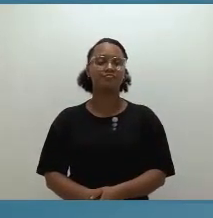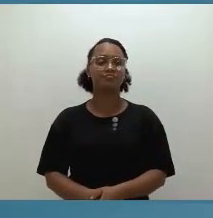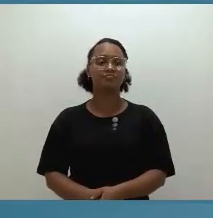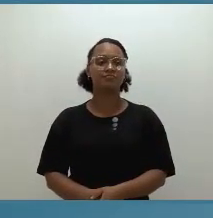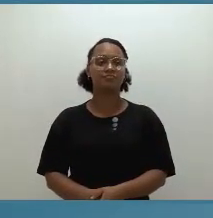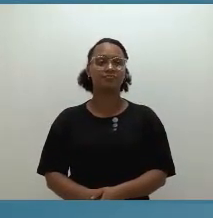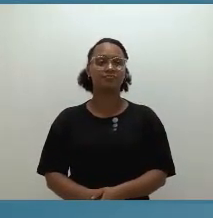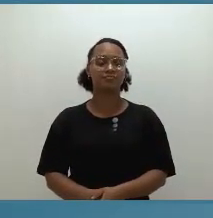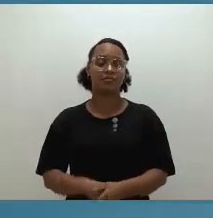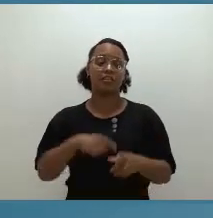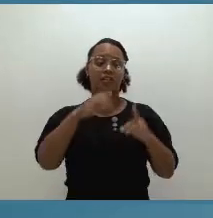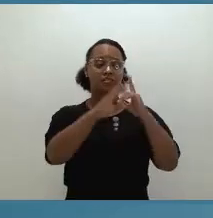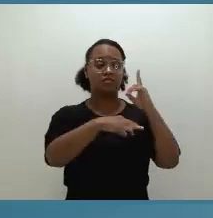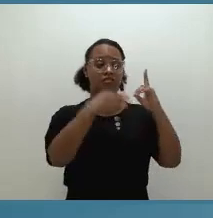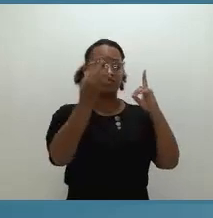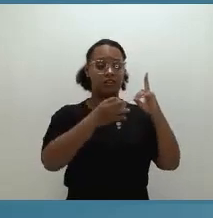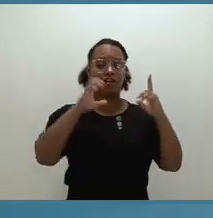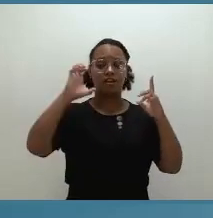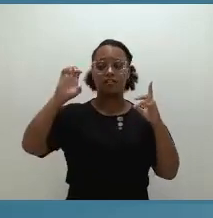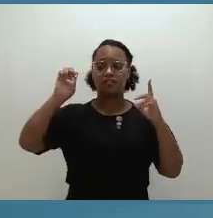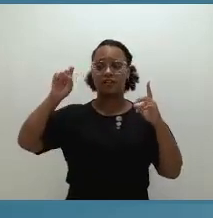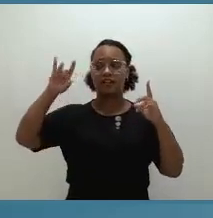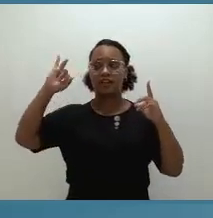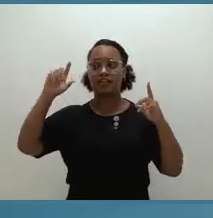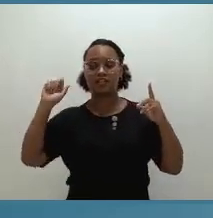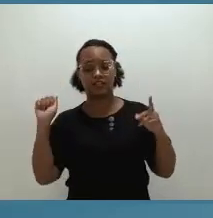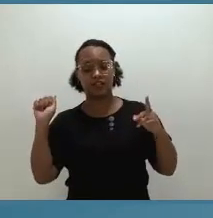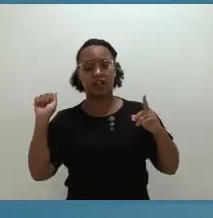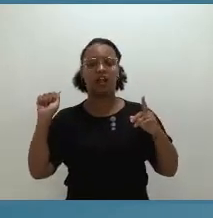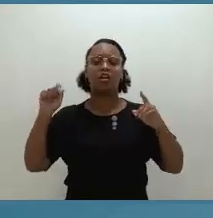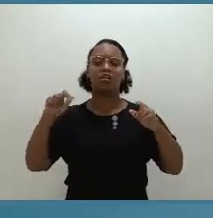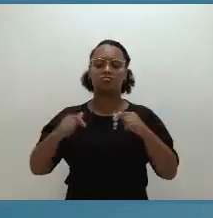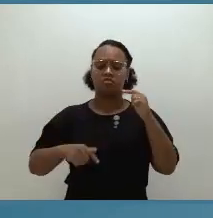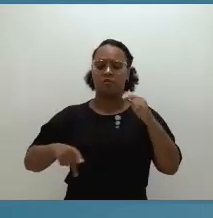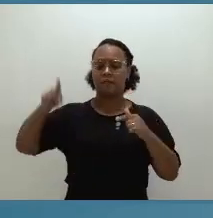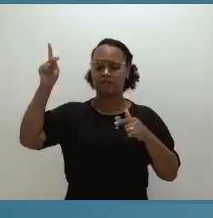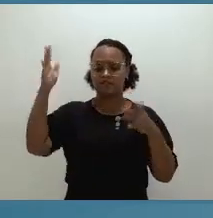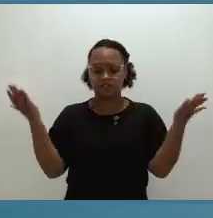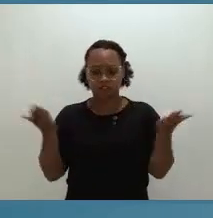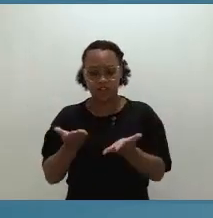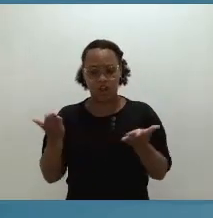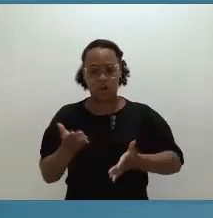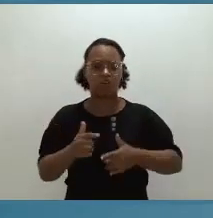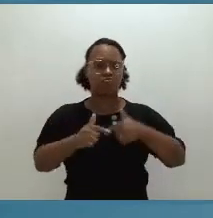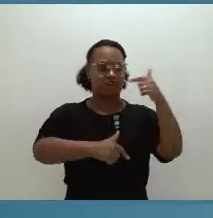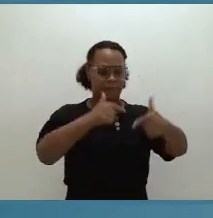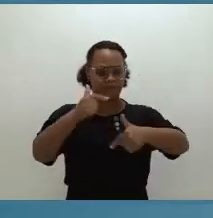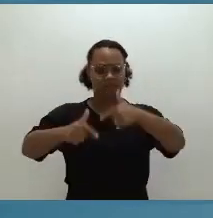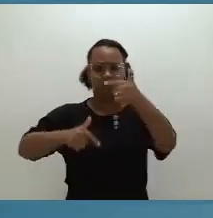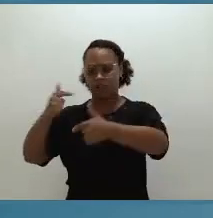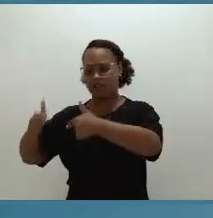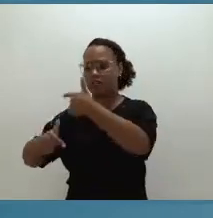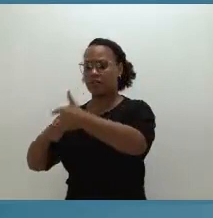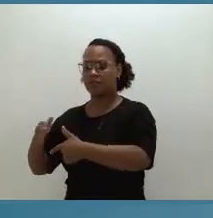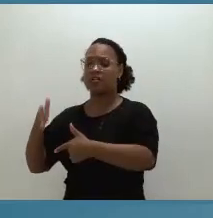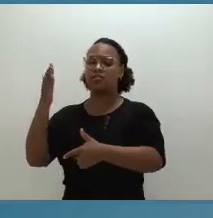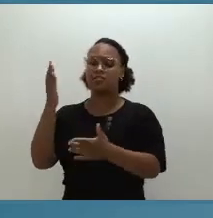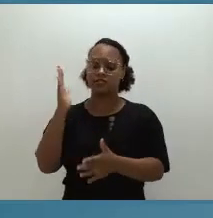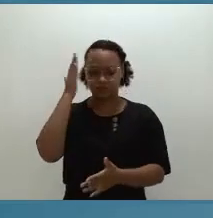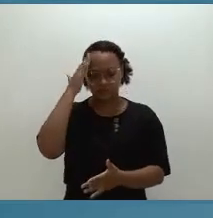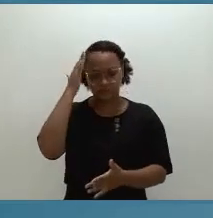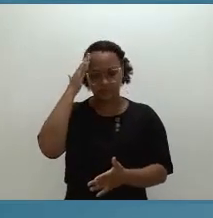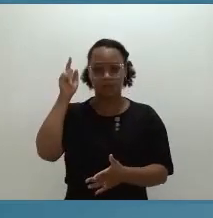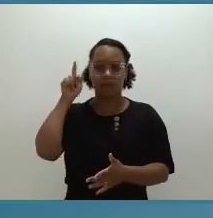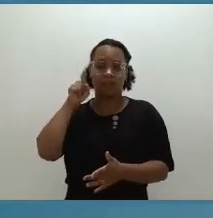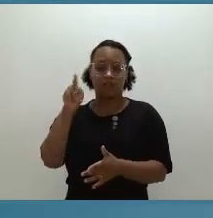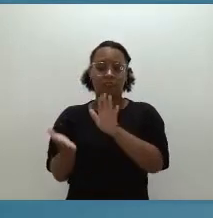muito disso, nessa noite, uma grande luta, as primeiras que você não se faz, mas também parabéns a